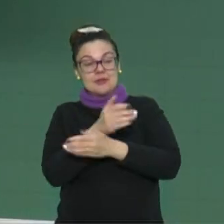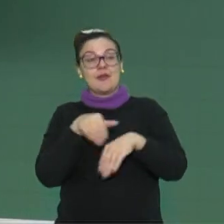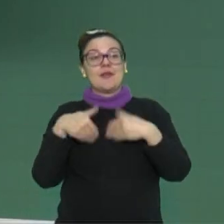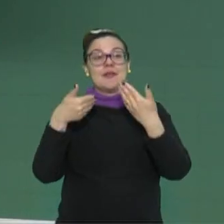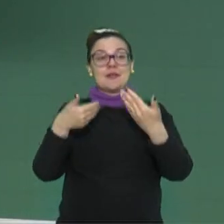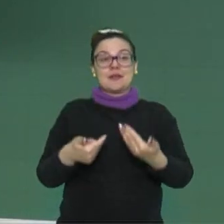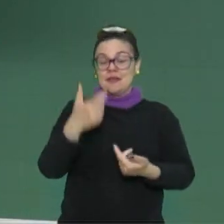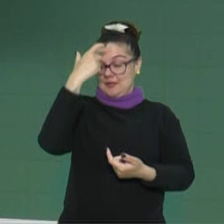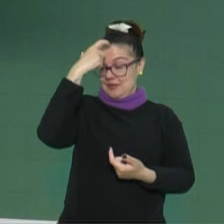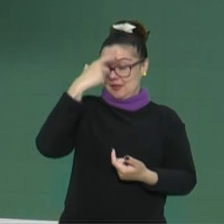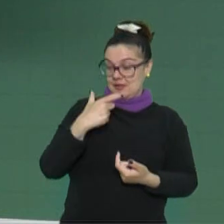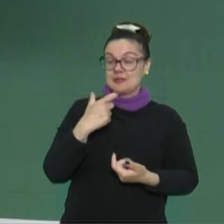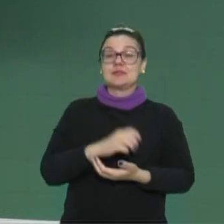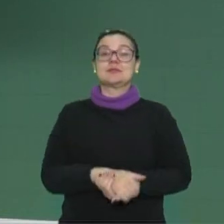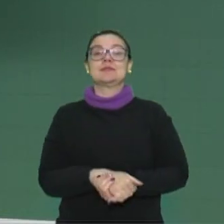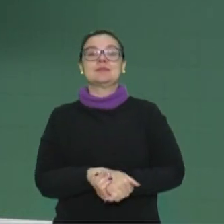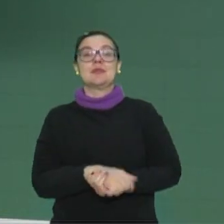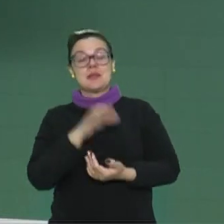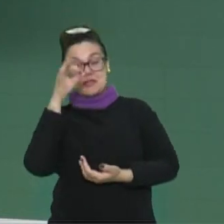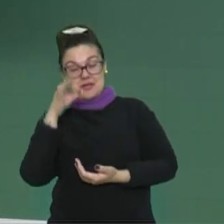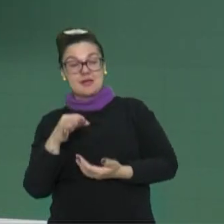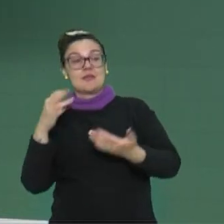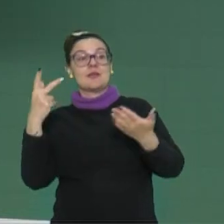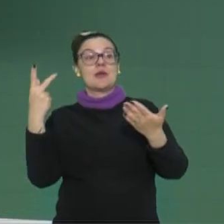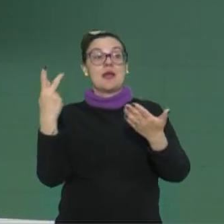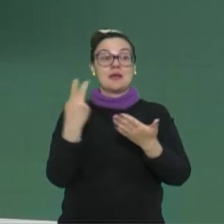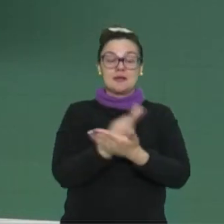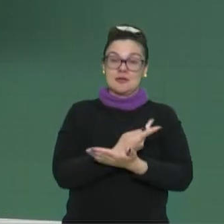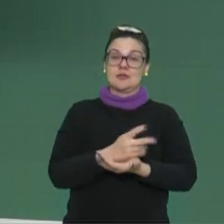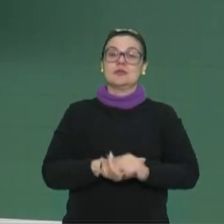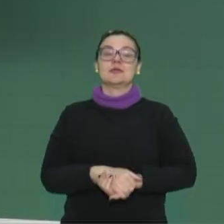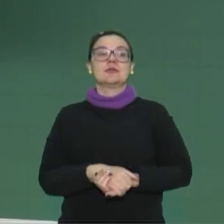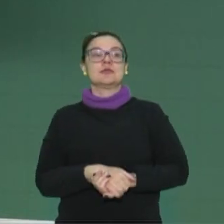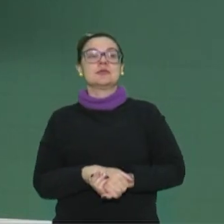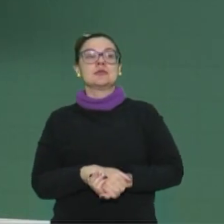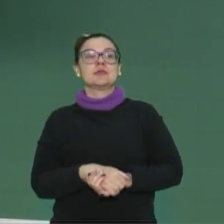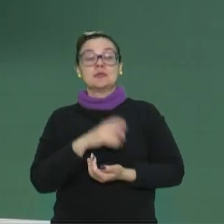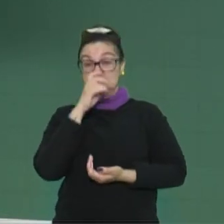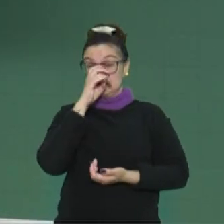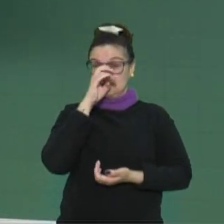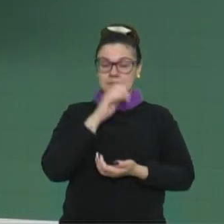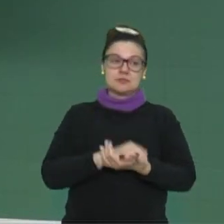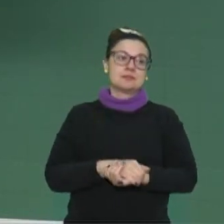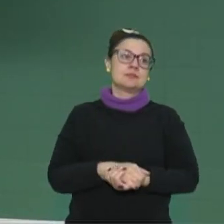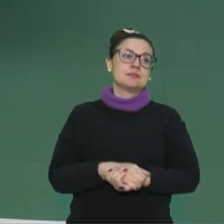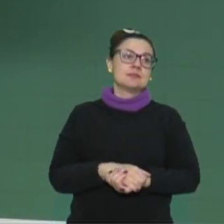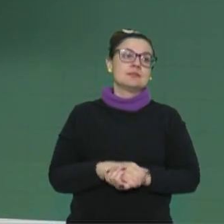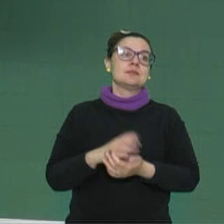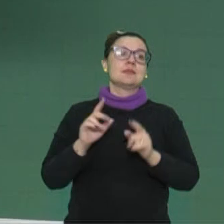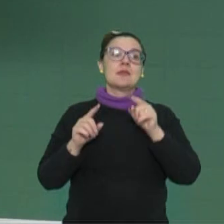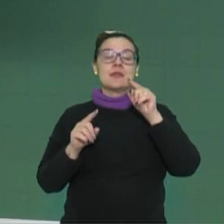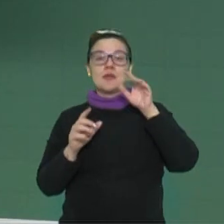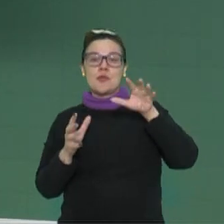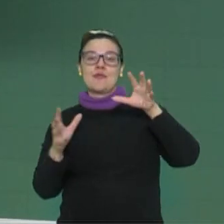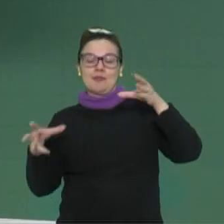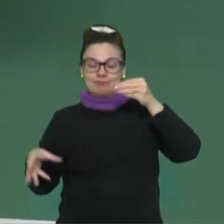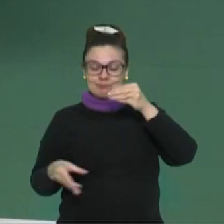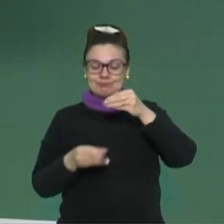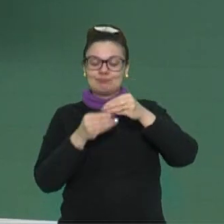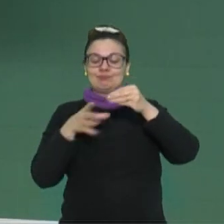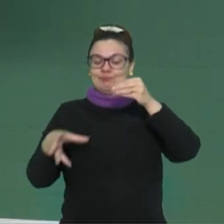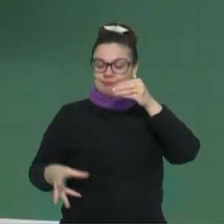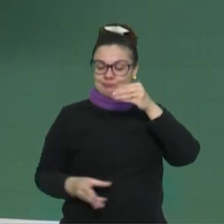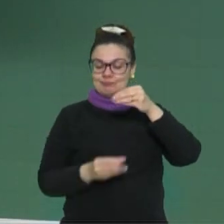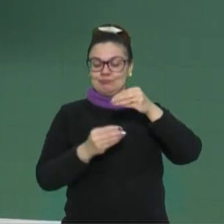gera aquilo que entendemos como certo e o que é errado de fato E isso vai sendo acrescido, vai